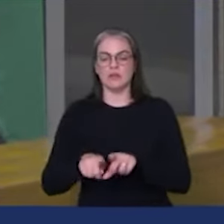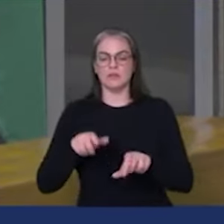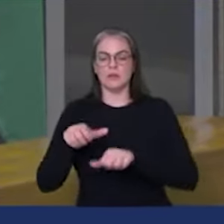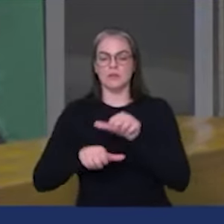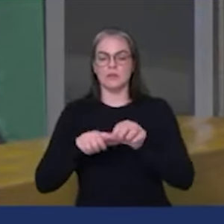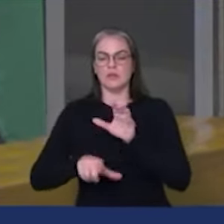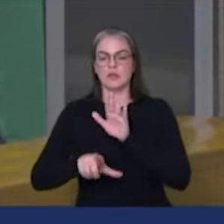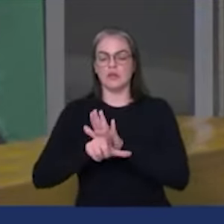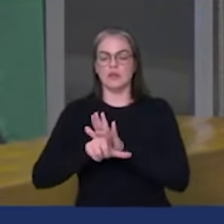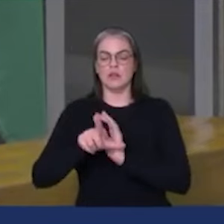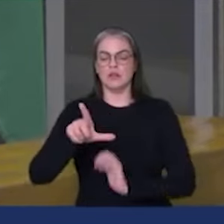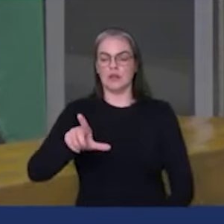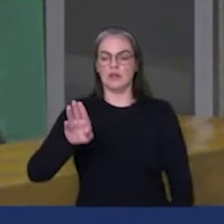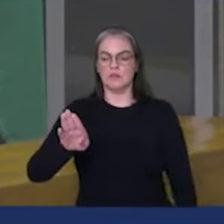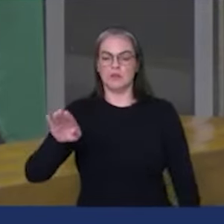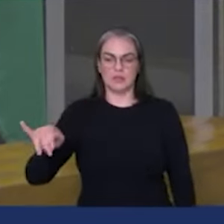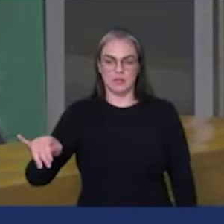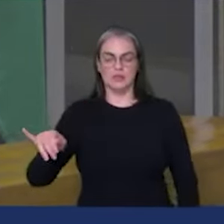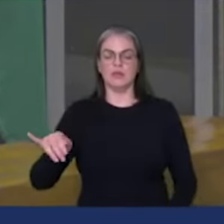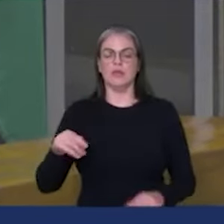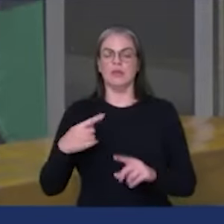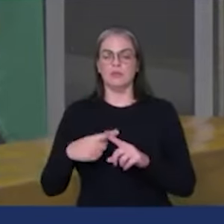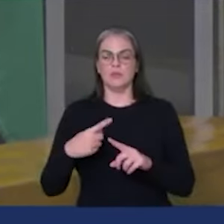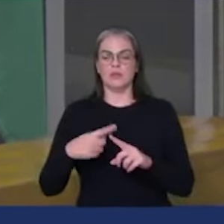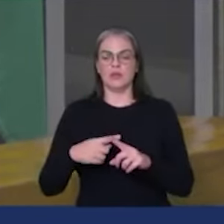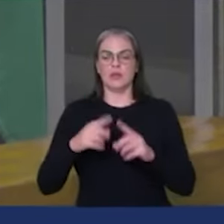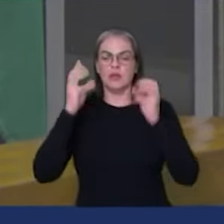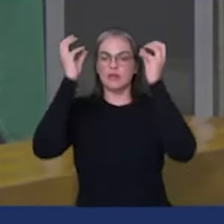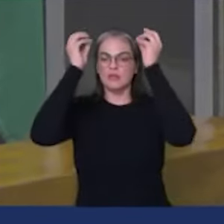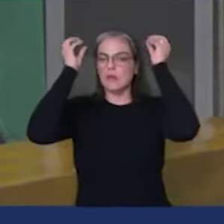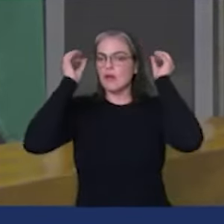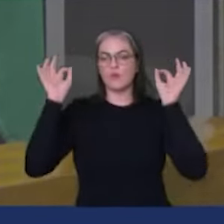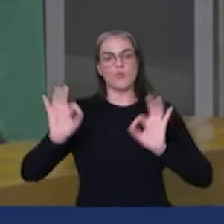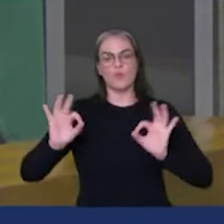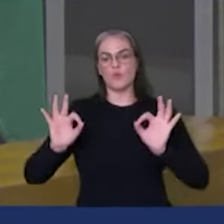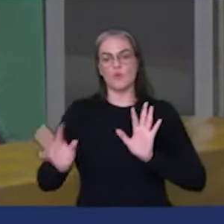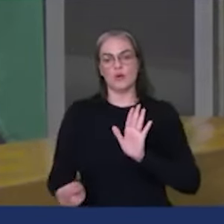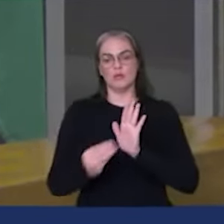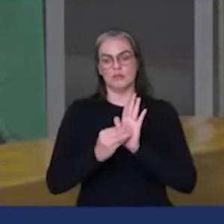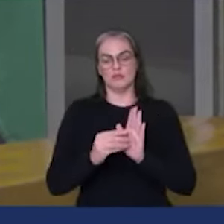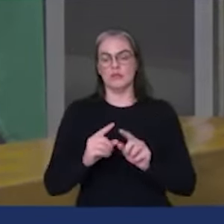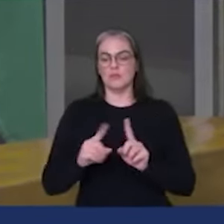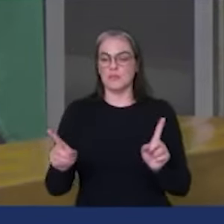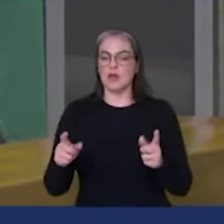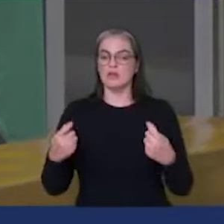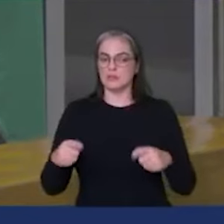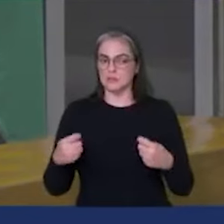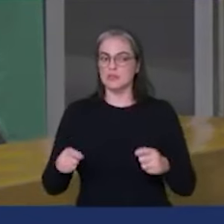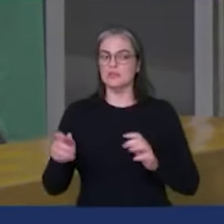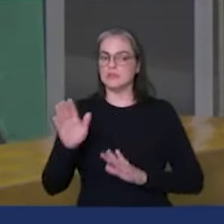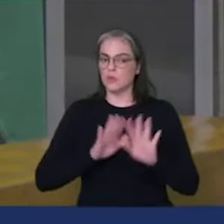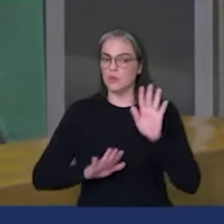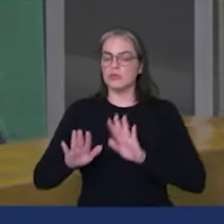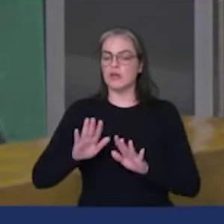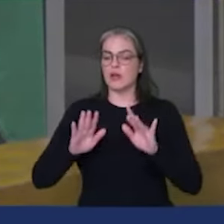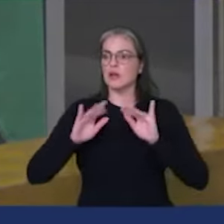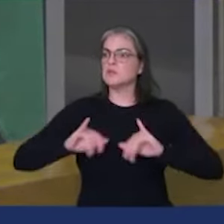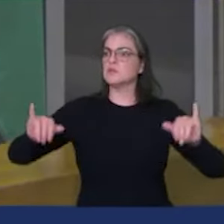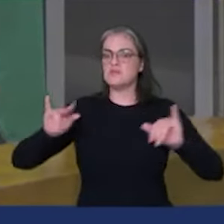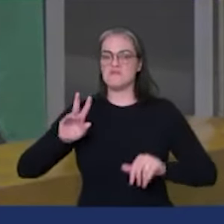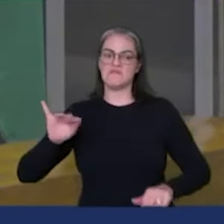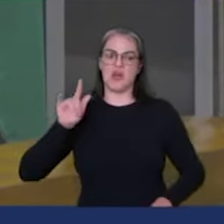de Inclusão, LBI, a qual o TDAH não faz parte. Mas sem o devido cuidado, foi propagado que o TDAH seria